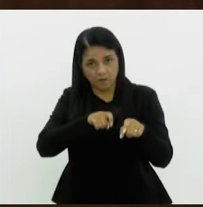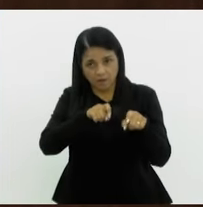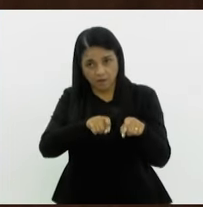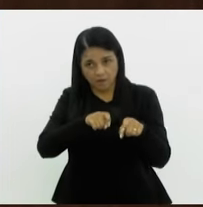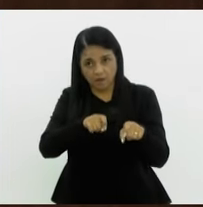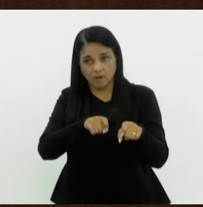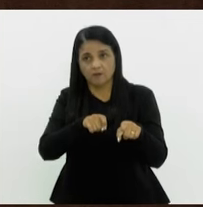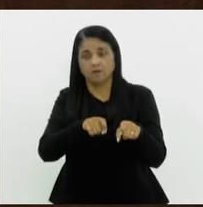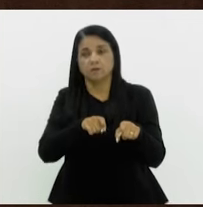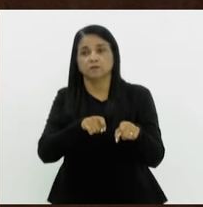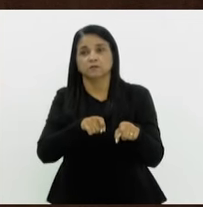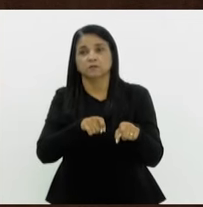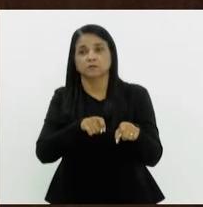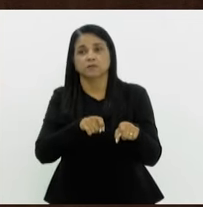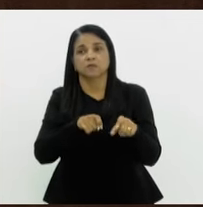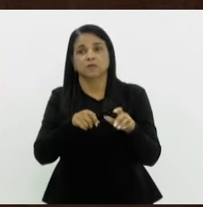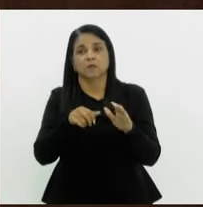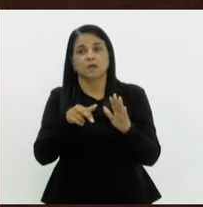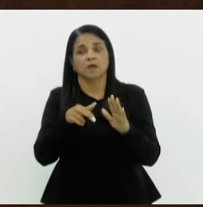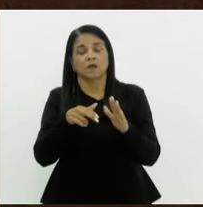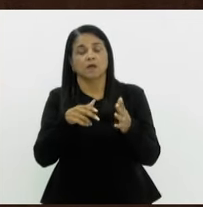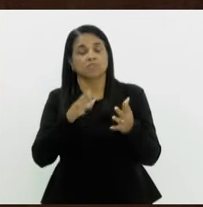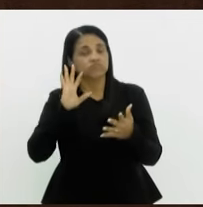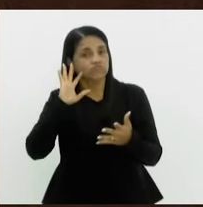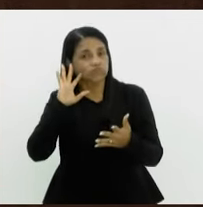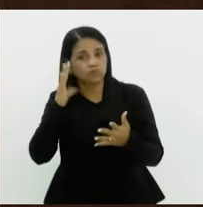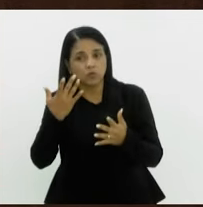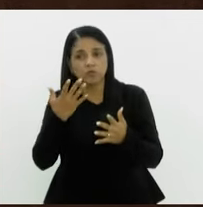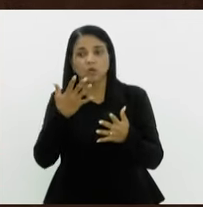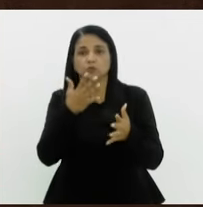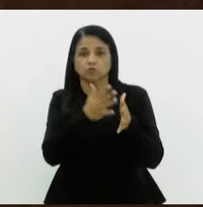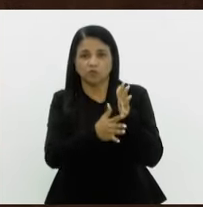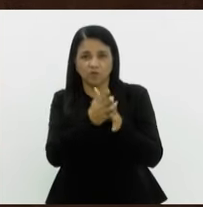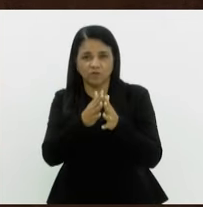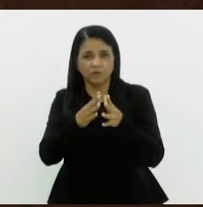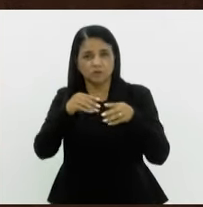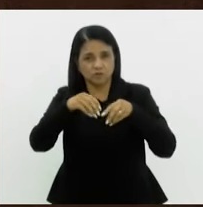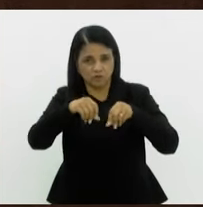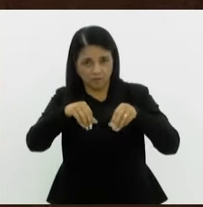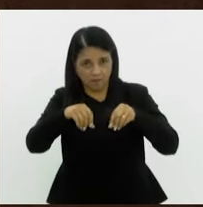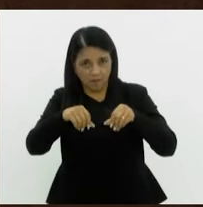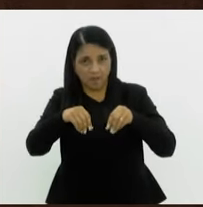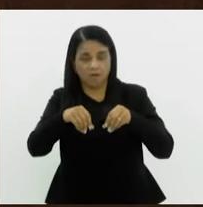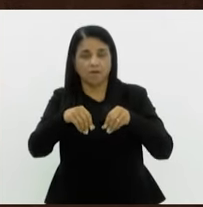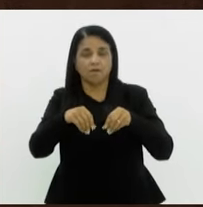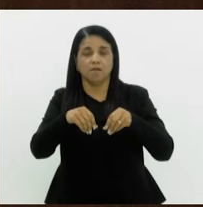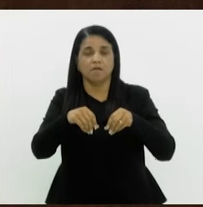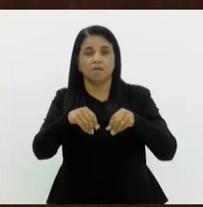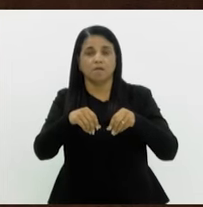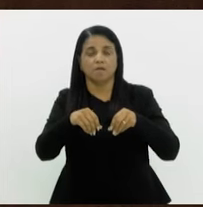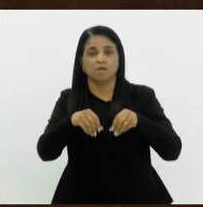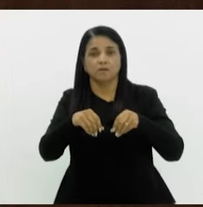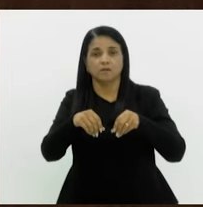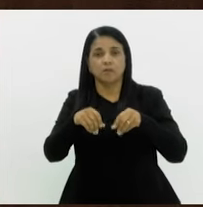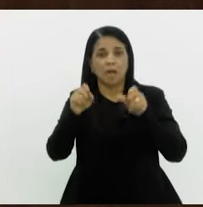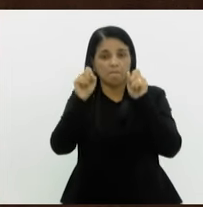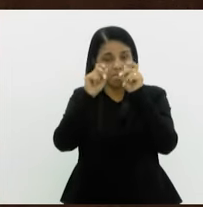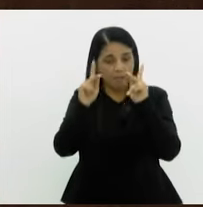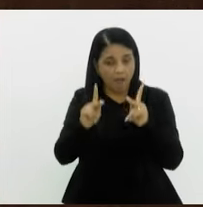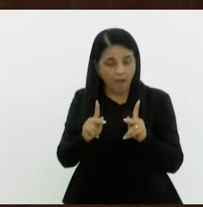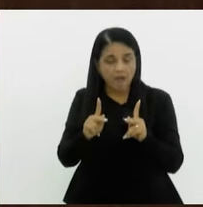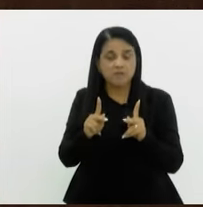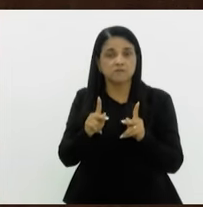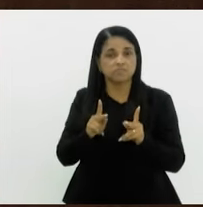do tema da resolução dos conflitos no campo, né, do manter a paz no